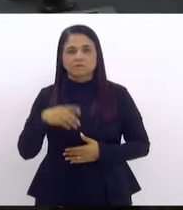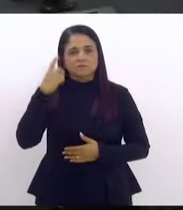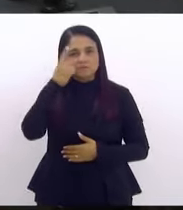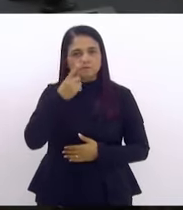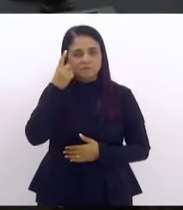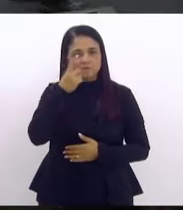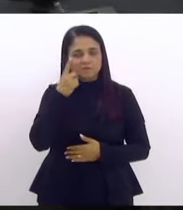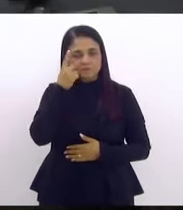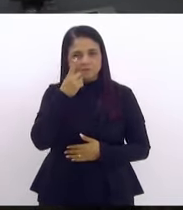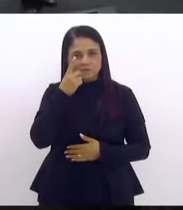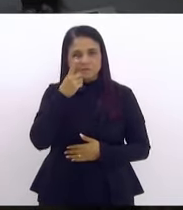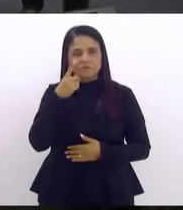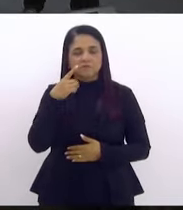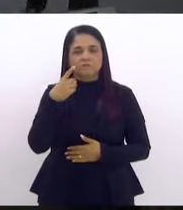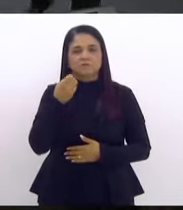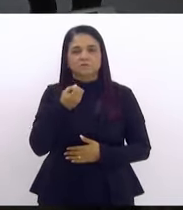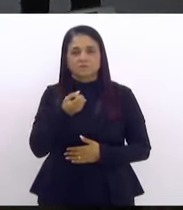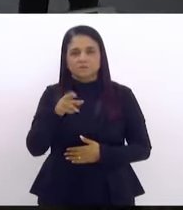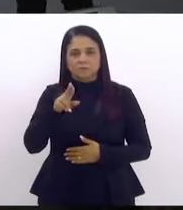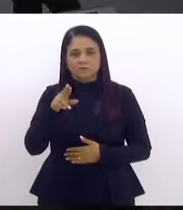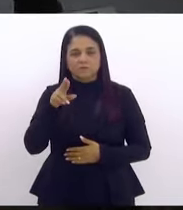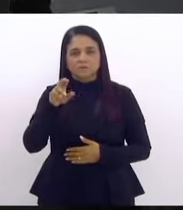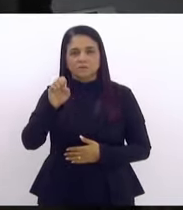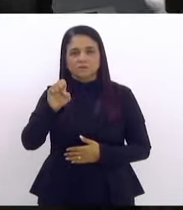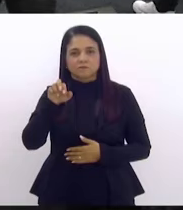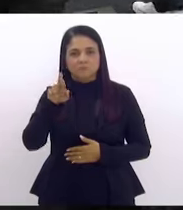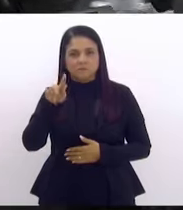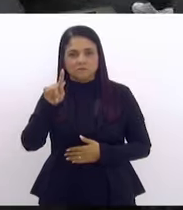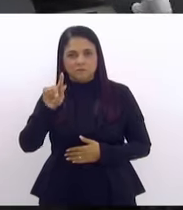Deputado doutor Serginho.